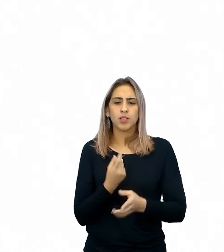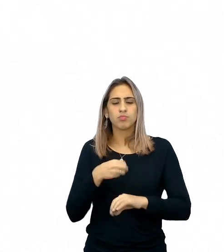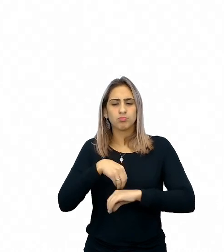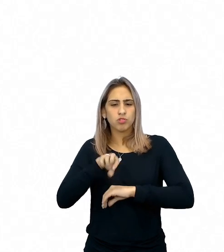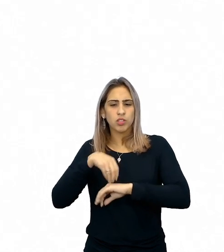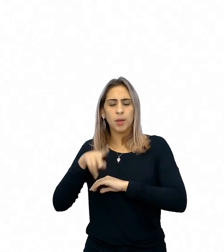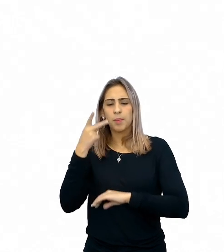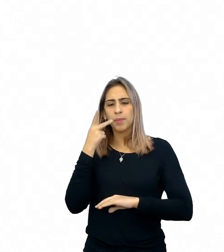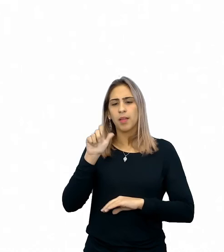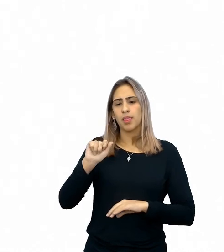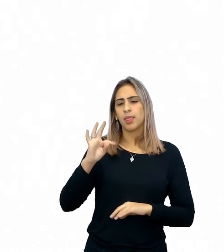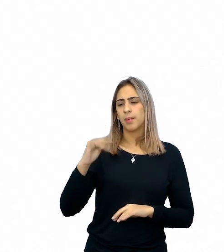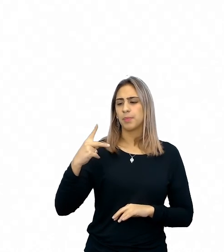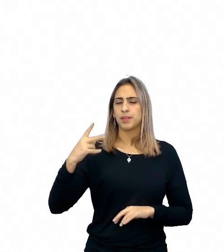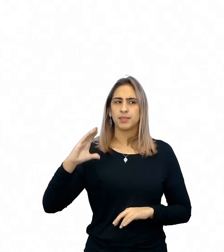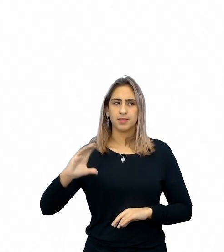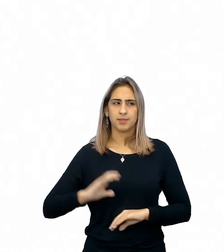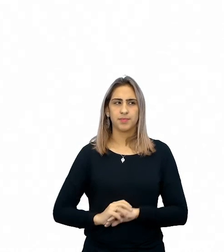sugestão